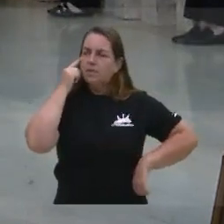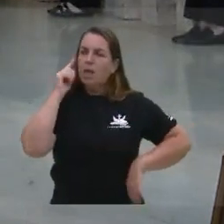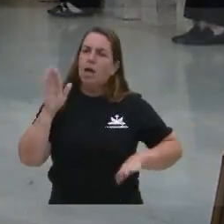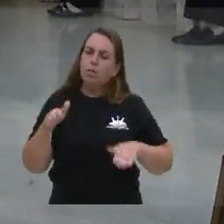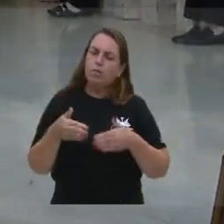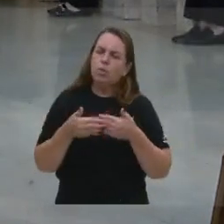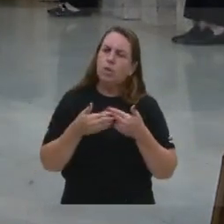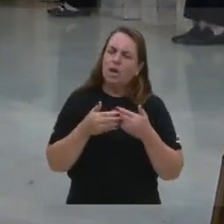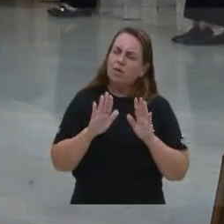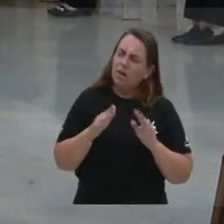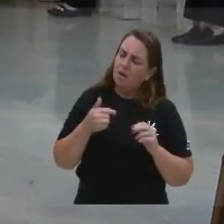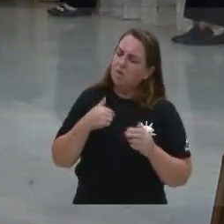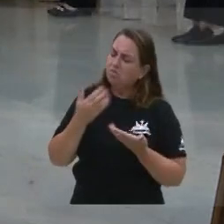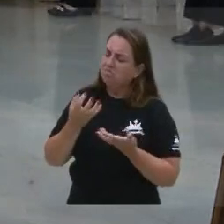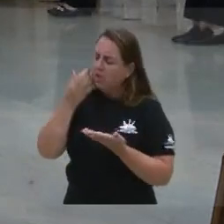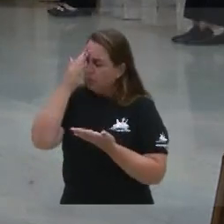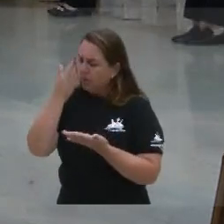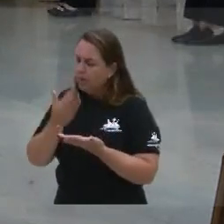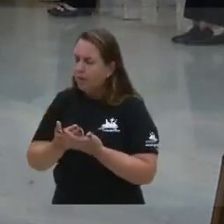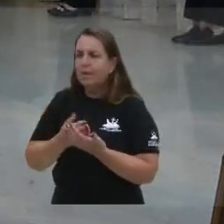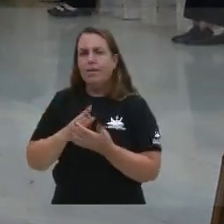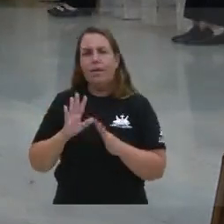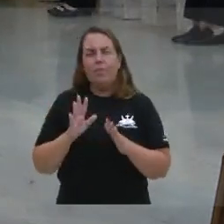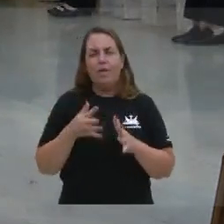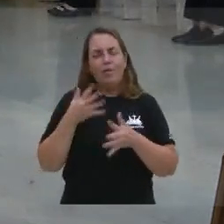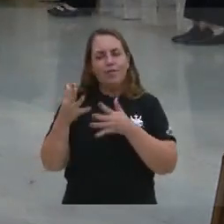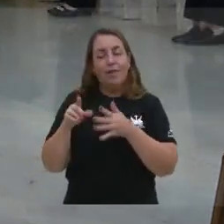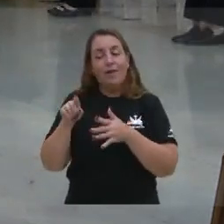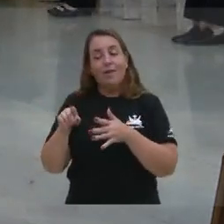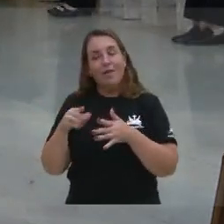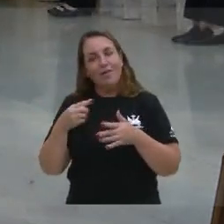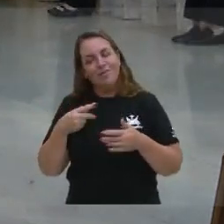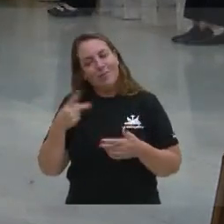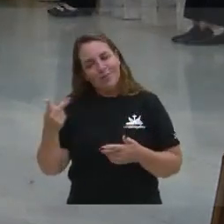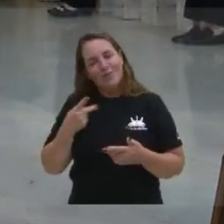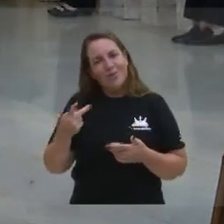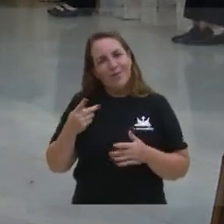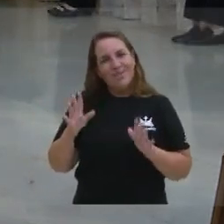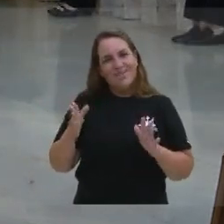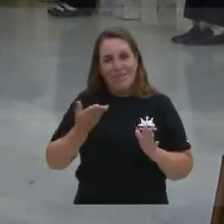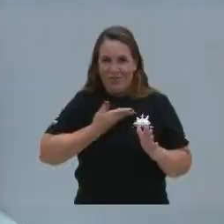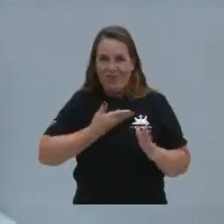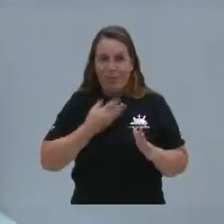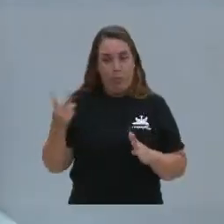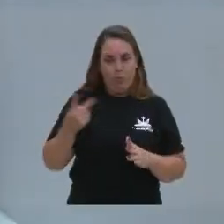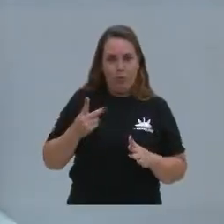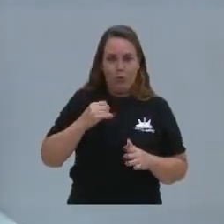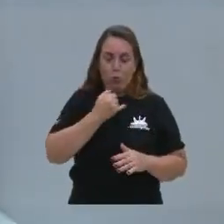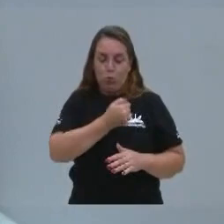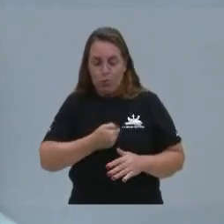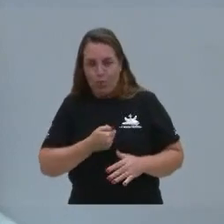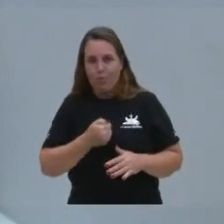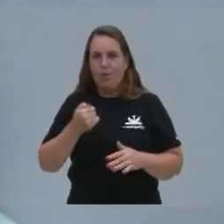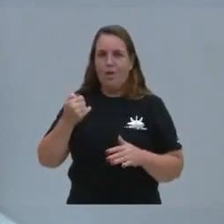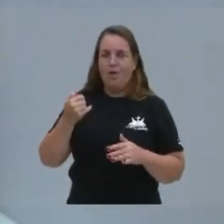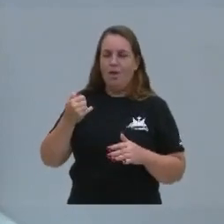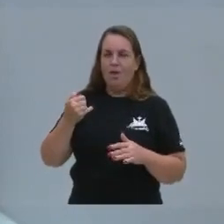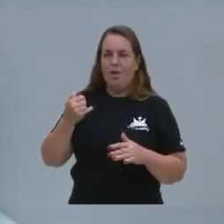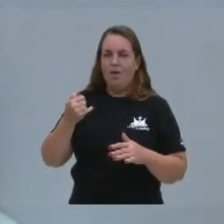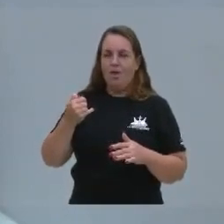quero crer que é para dizer: o outro discípulo sou eu e você. Mas esses dois